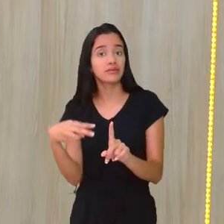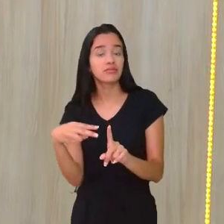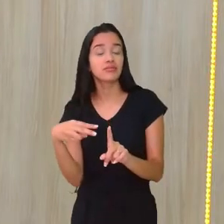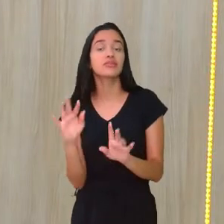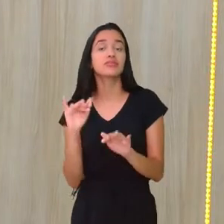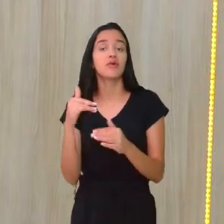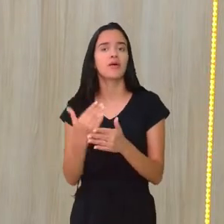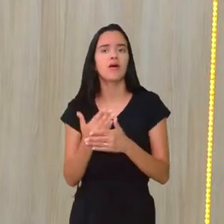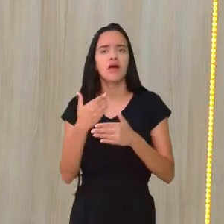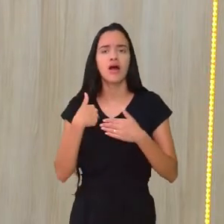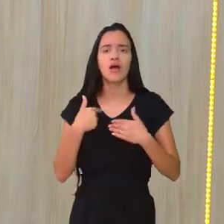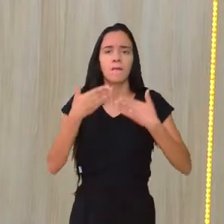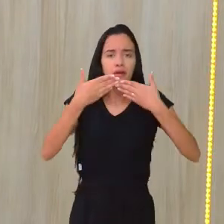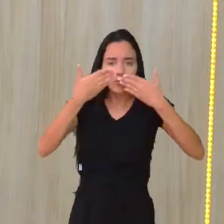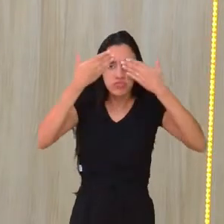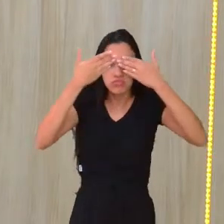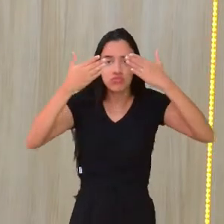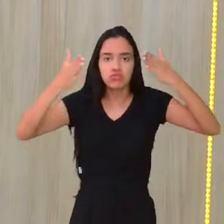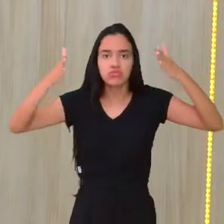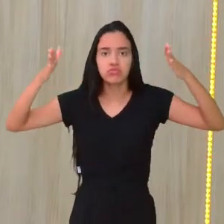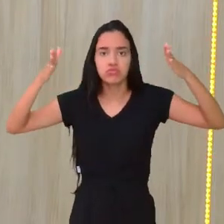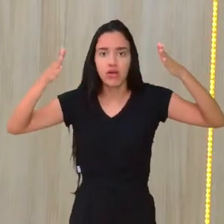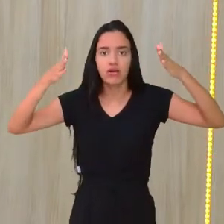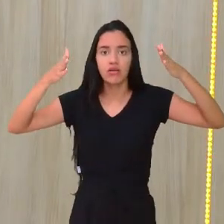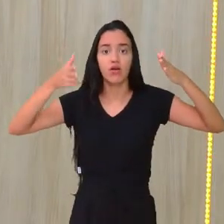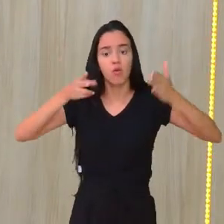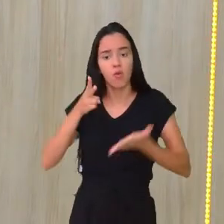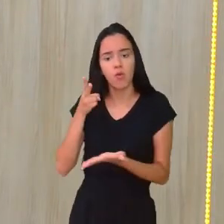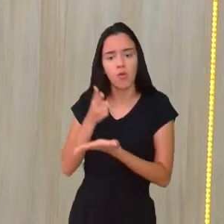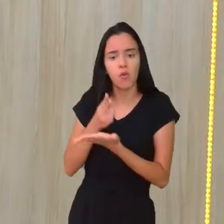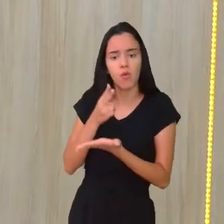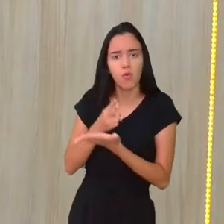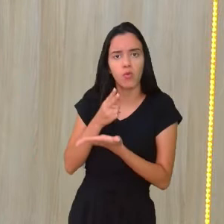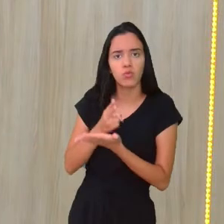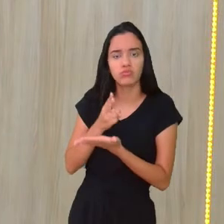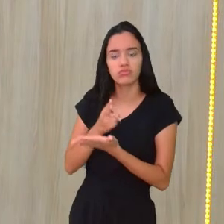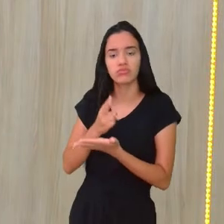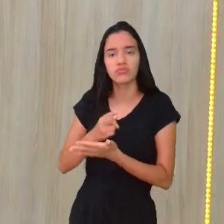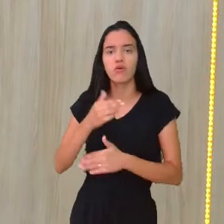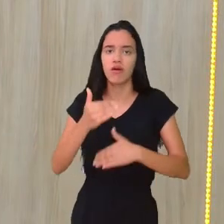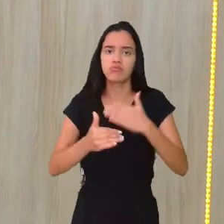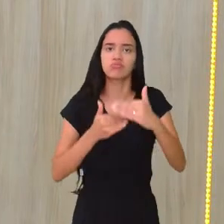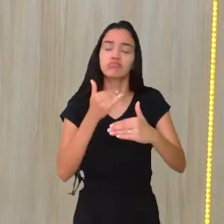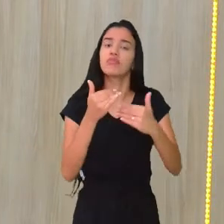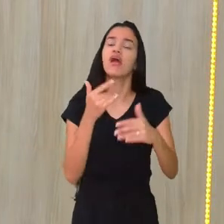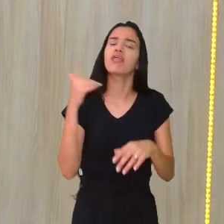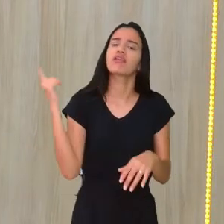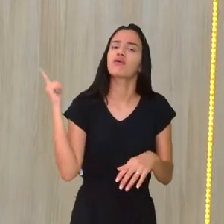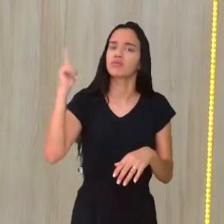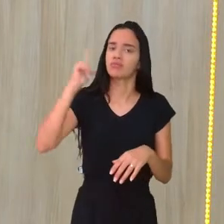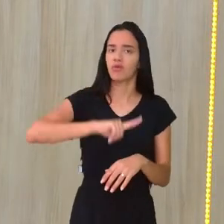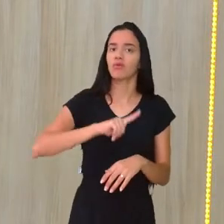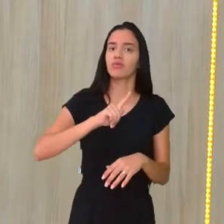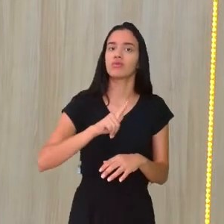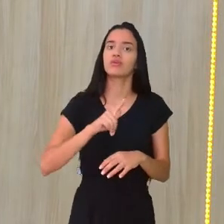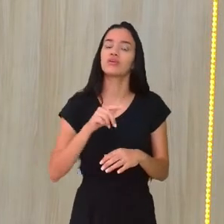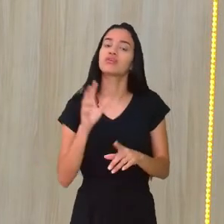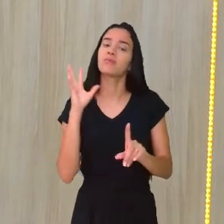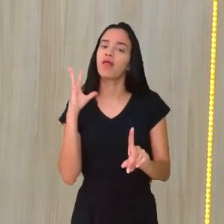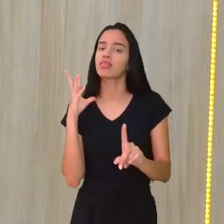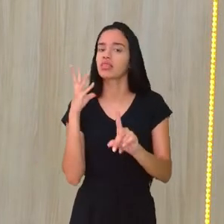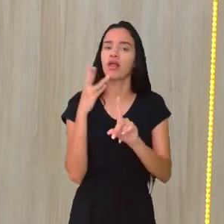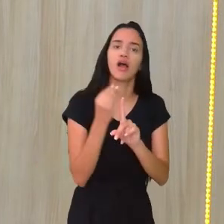Para frente, não é? Seguir em frente, porque existem conquistas. E aí na